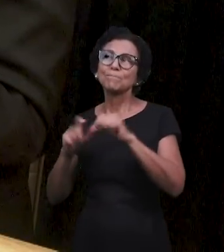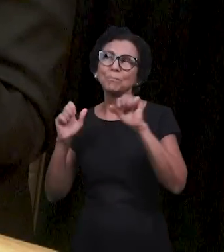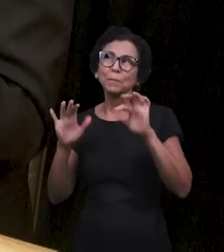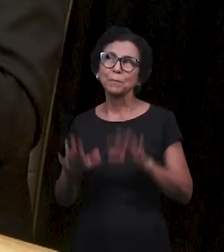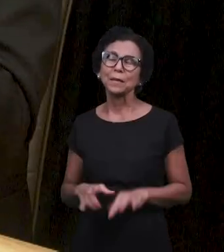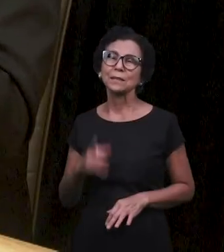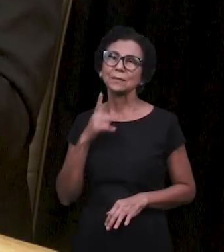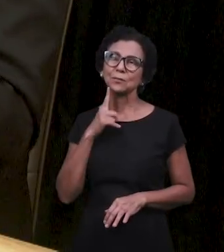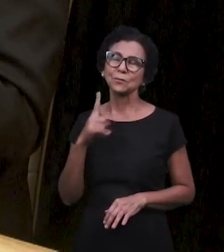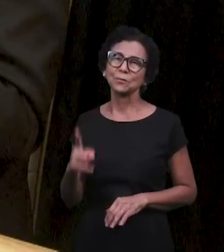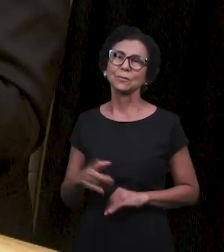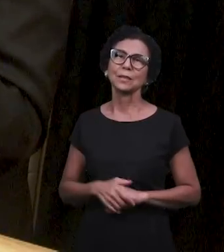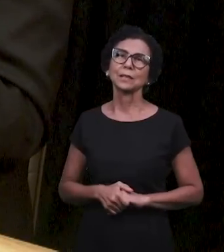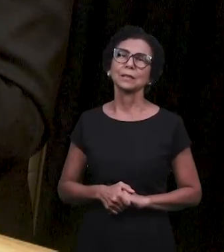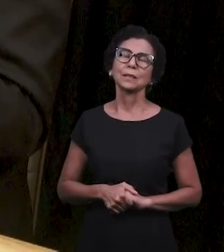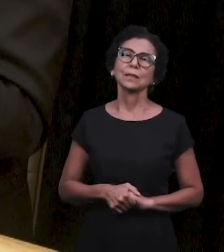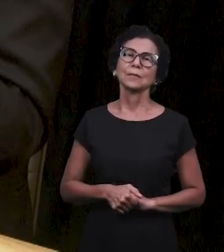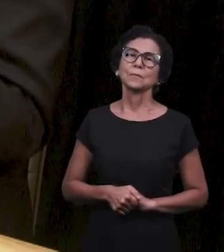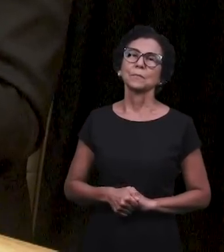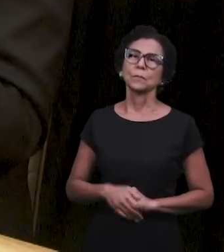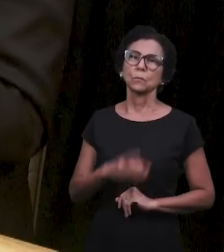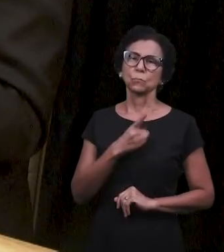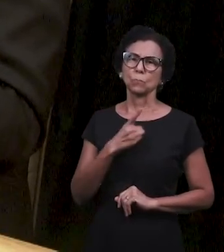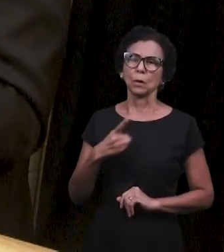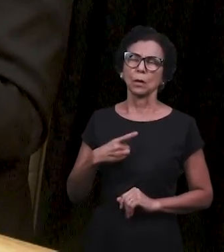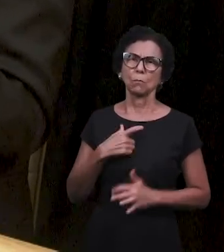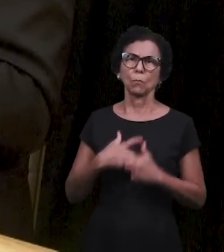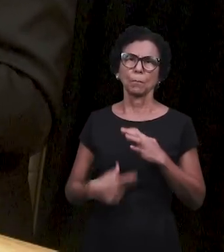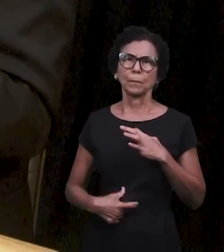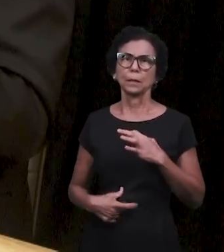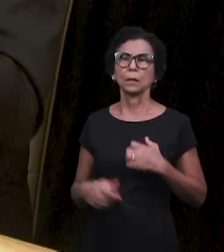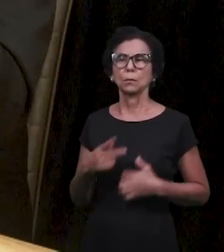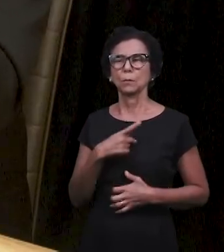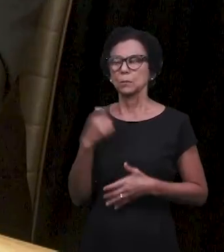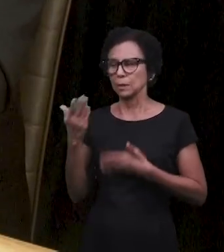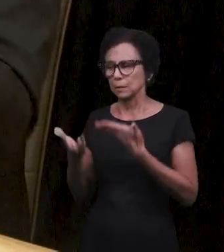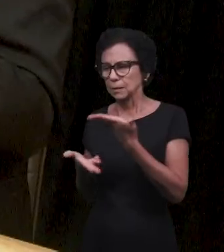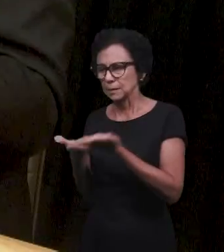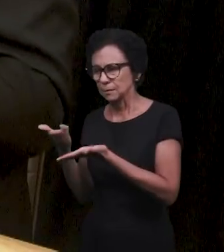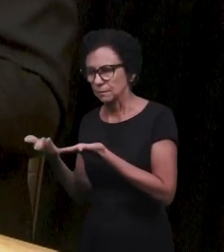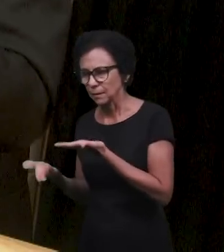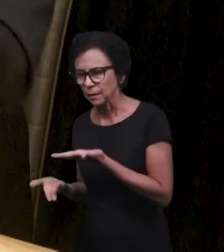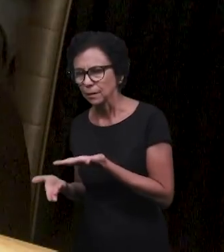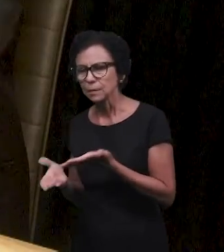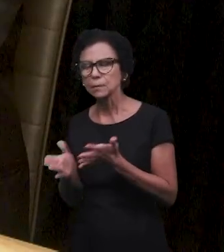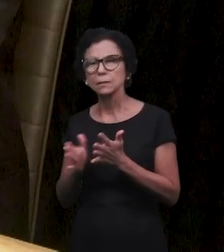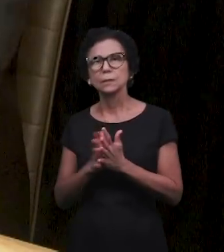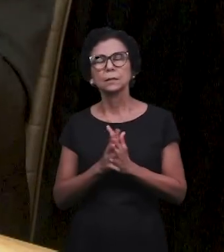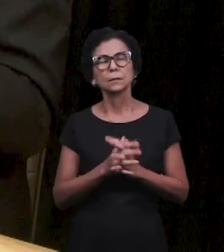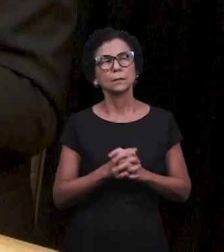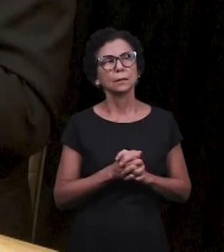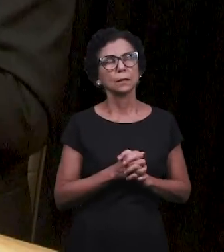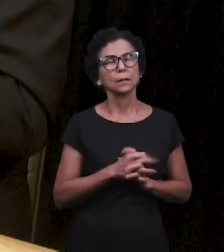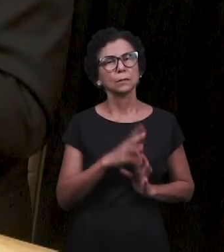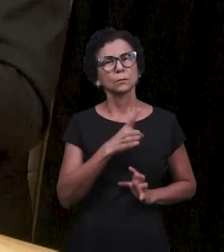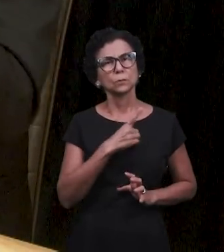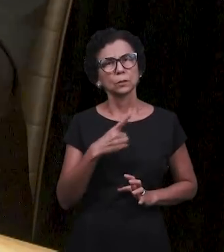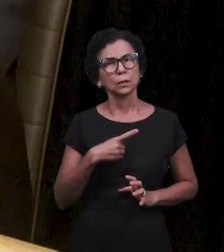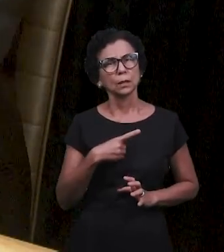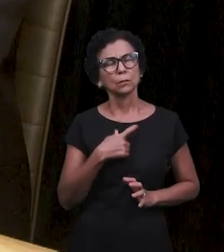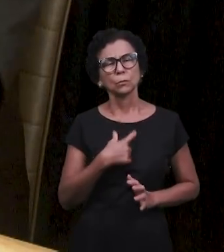irmãos assistidos, sendo cuidados, né? O amor daquele que está à frente